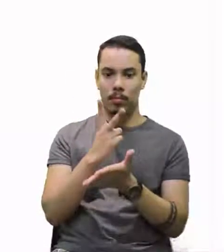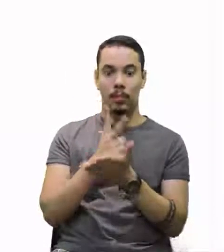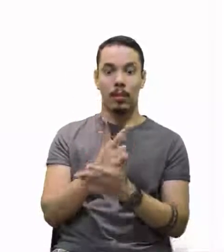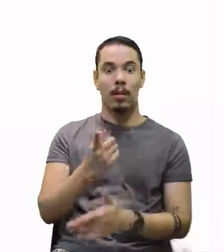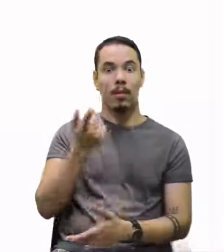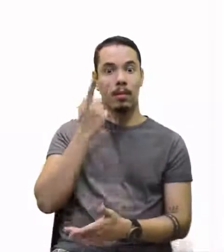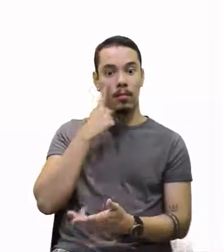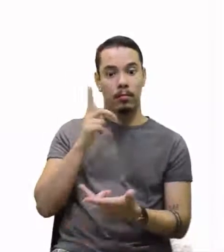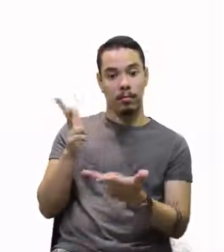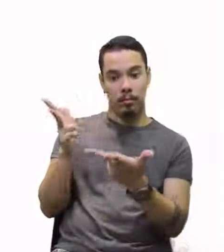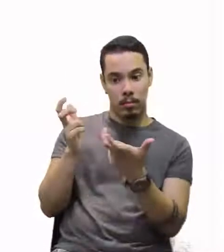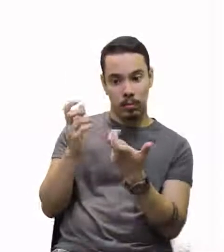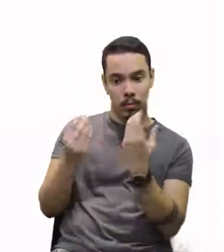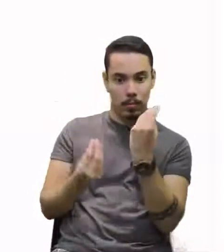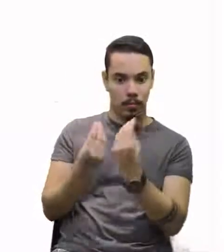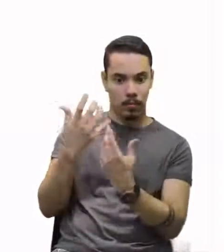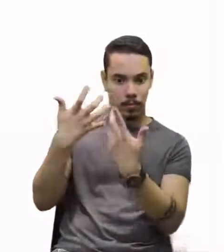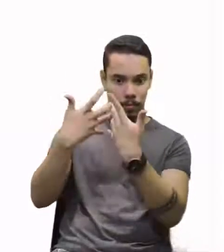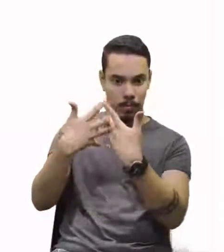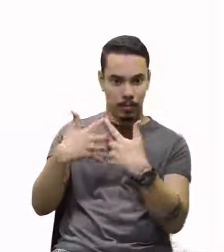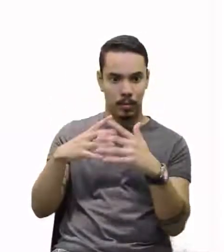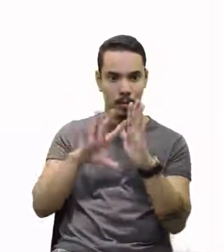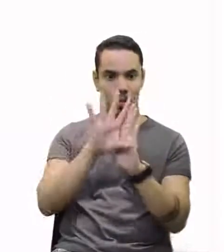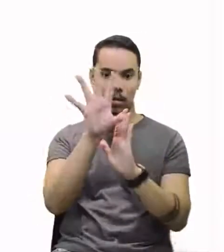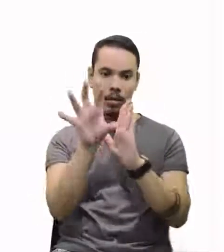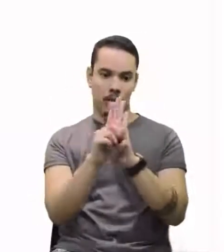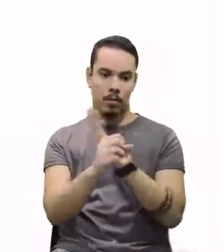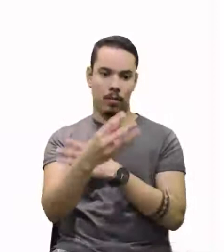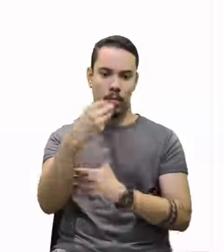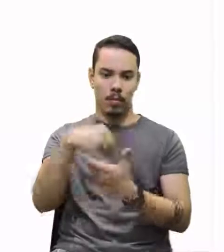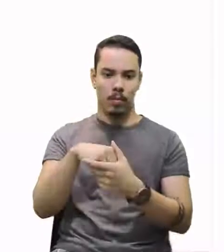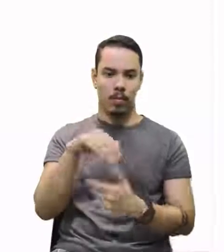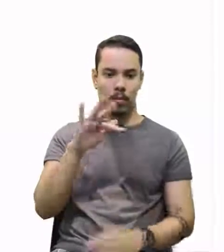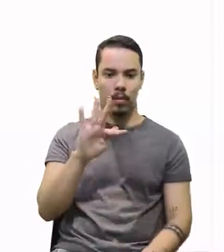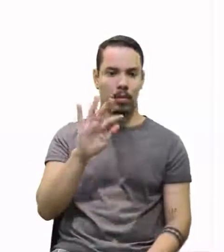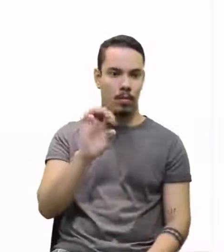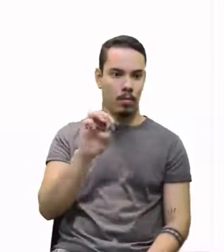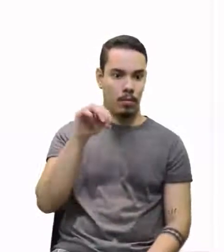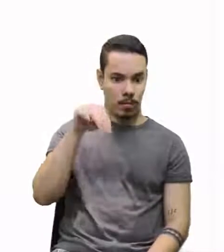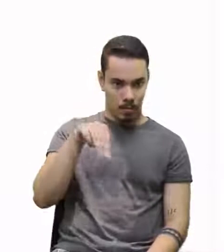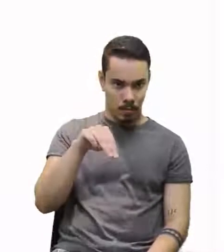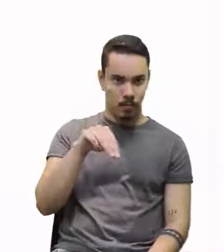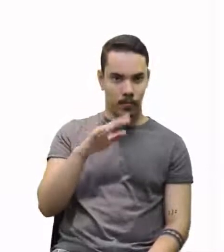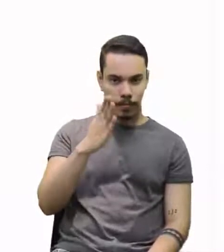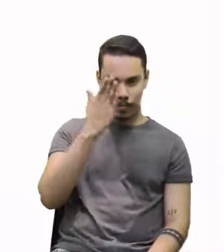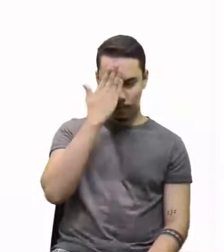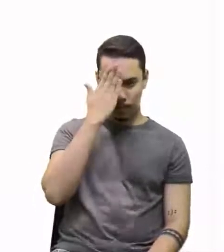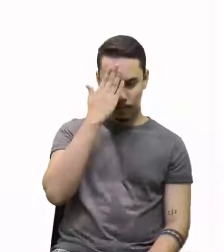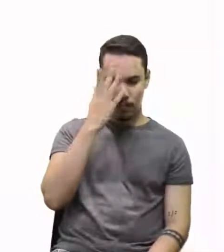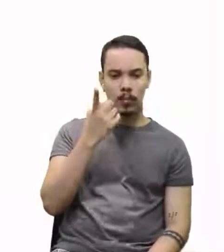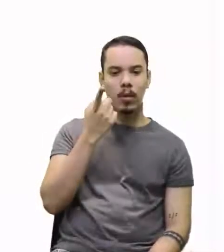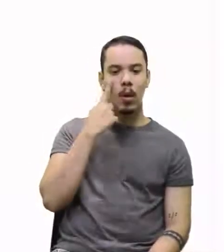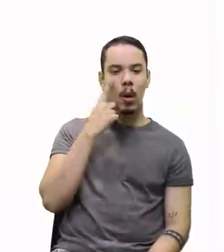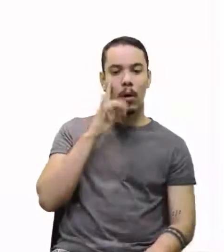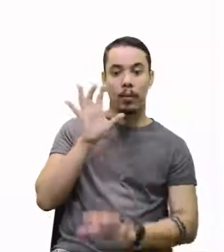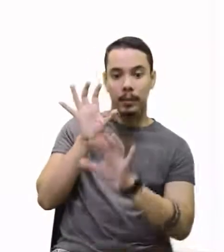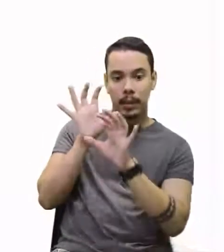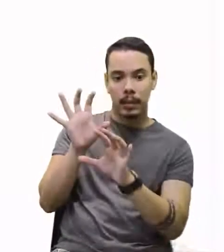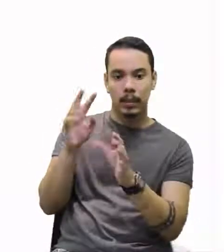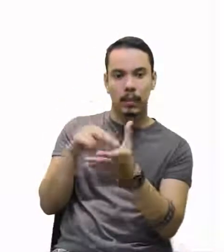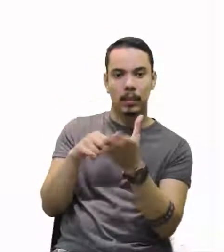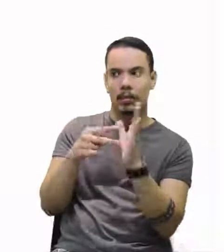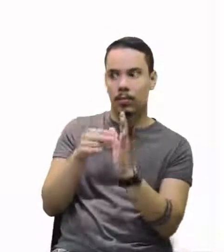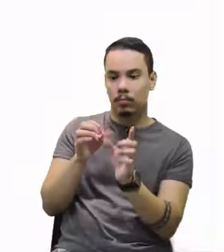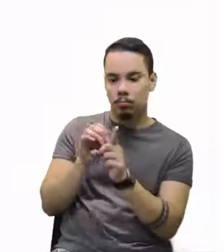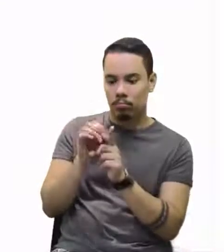Veja à direita do indutor uma representação simbólica da FEM, bem aqui, ó. Certo? Essa é uma FEM